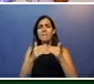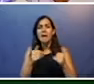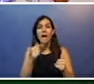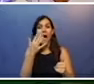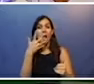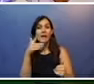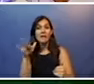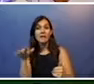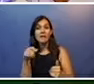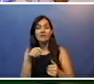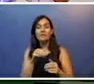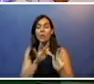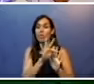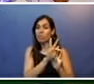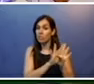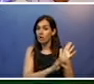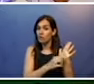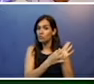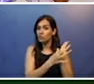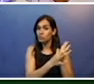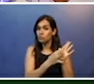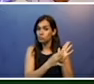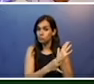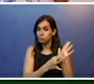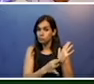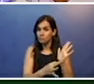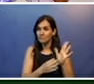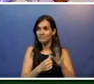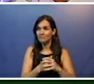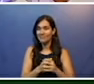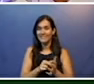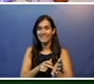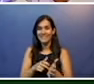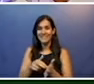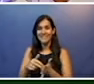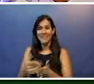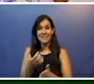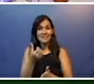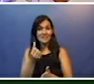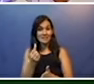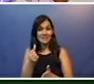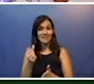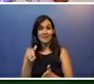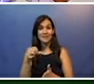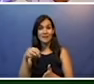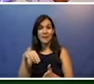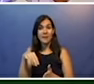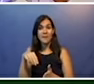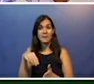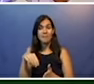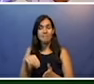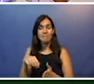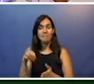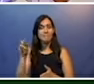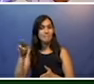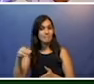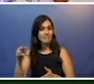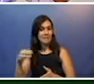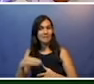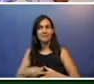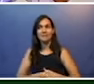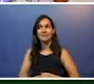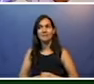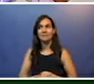tá bom? Então a nossa resposta é andar umas 6 milhas, sempre com um sorriso, pronto a abrir-se